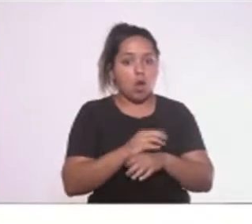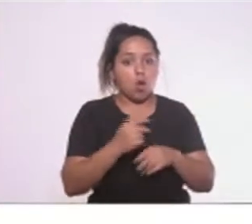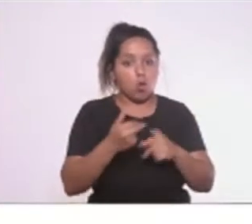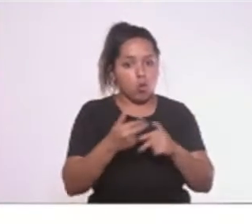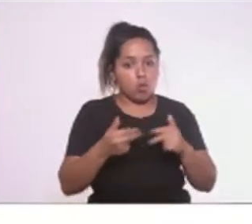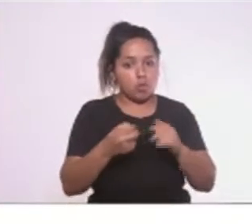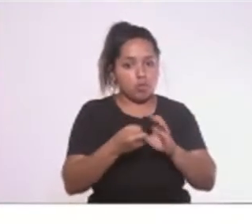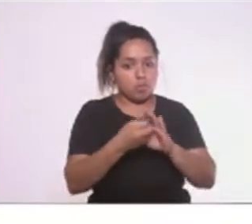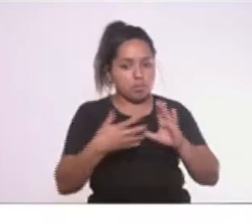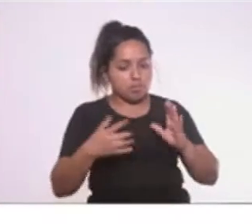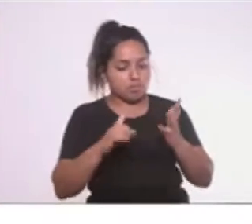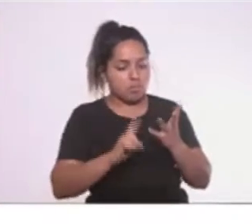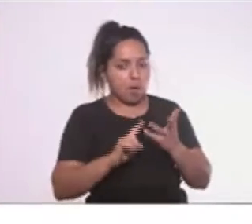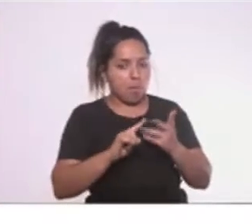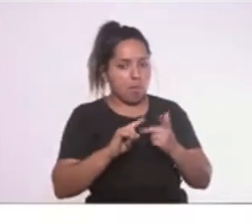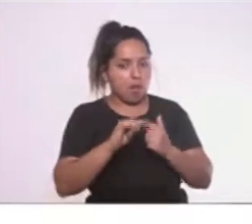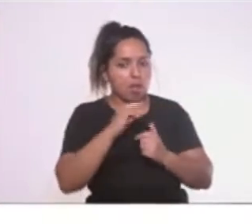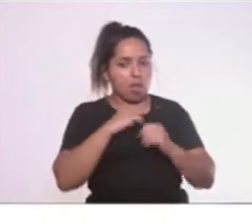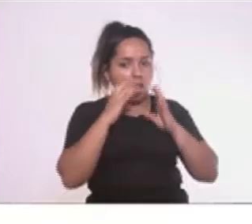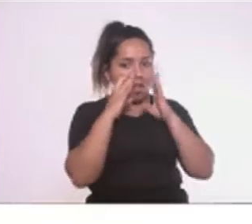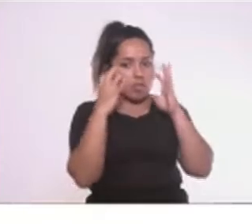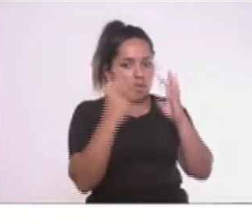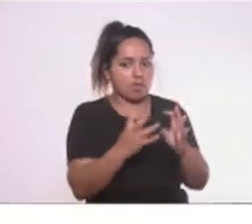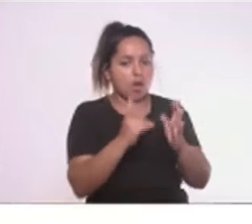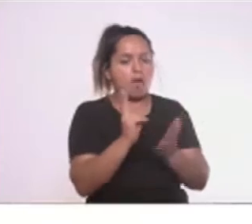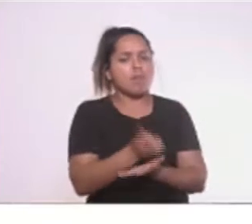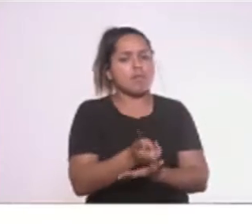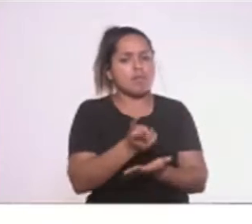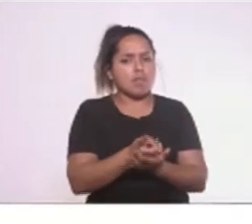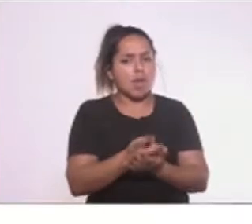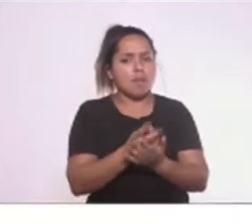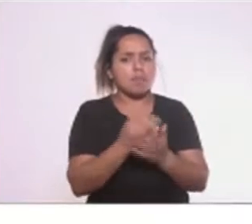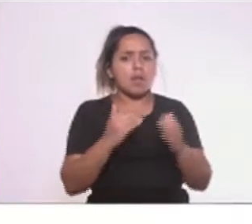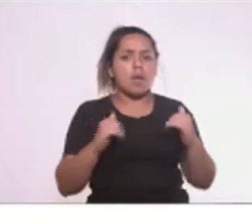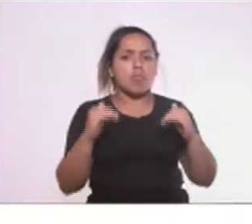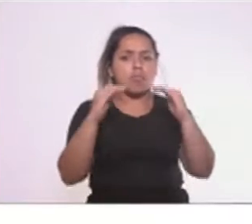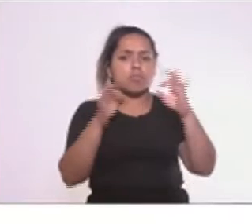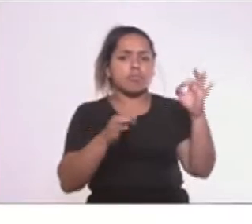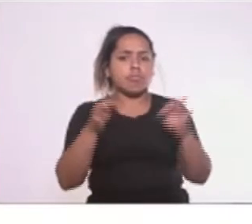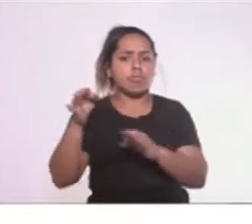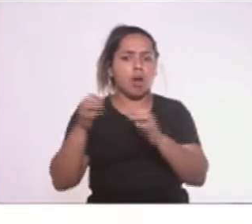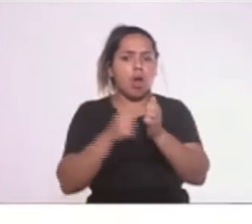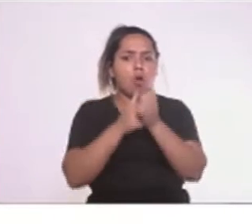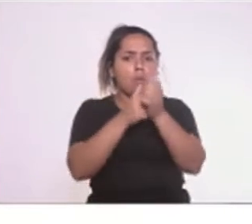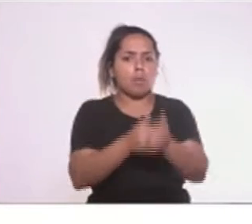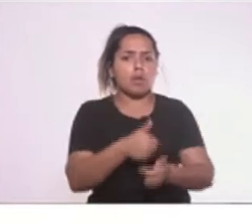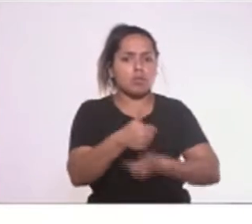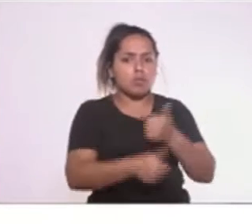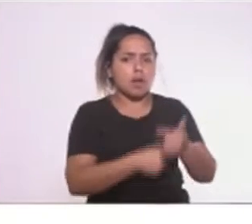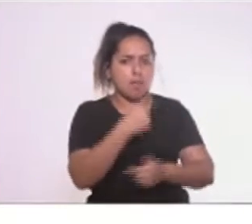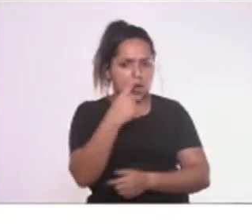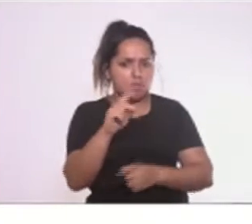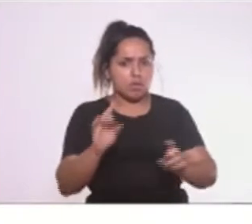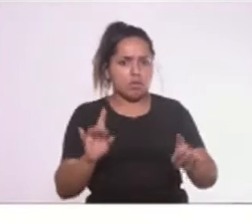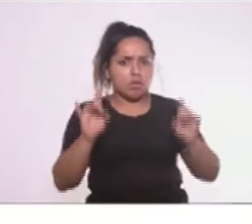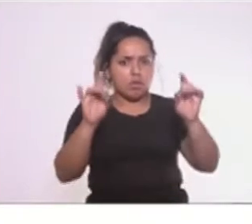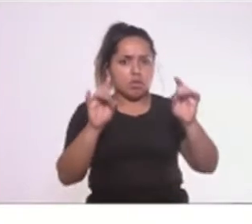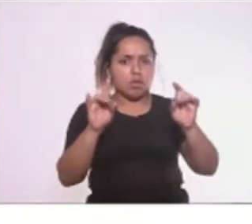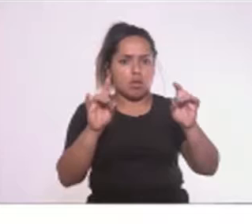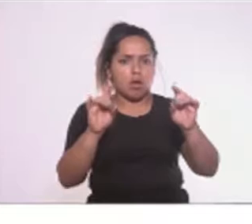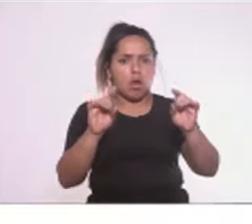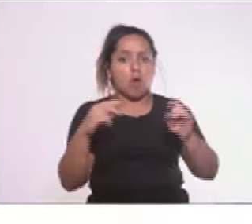atenção, sem que me surpreendam, que eu venho acompanhando o trabalho de Vossa Excelência, mas, por exemplo, um valor